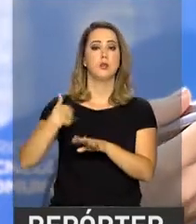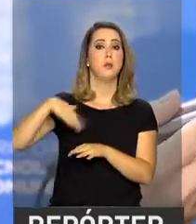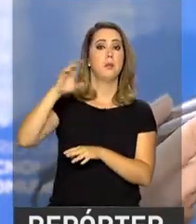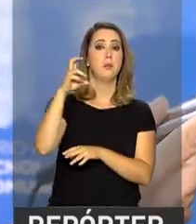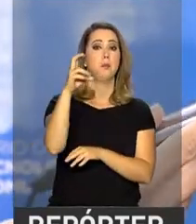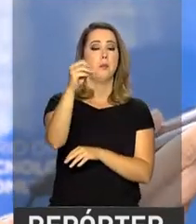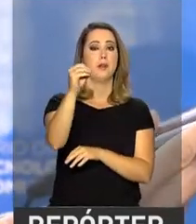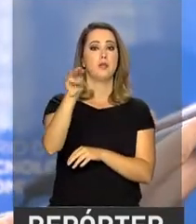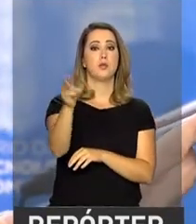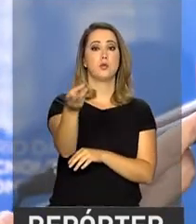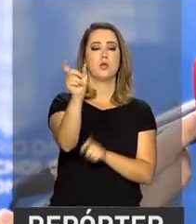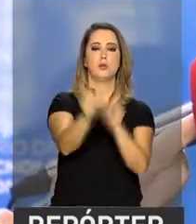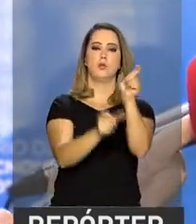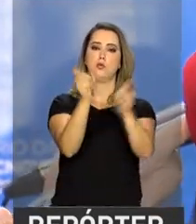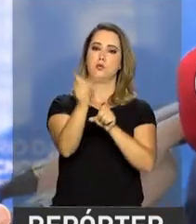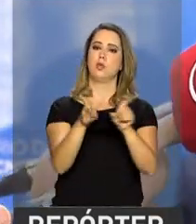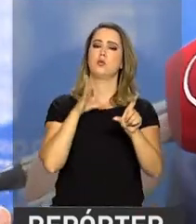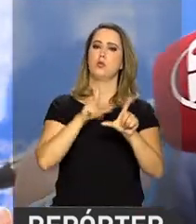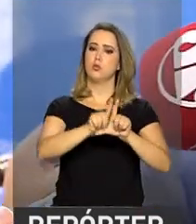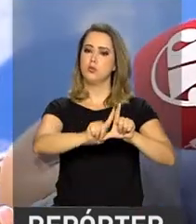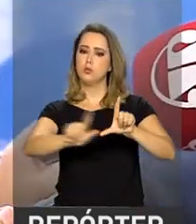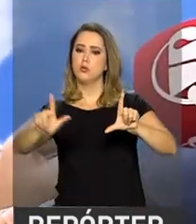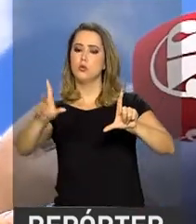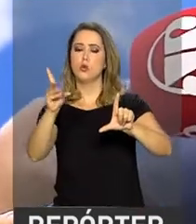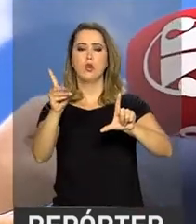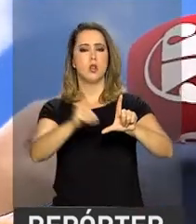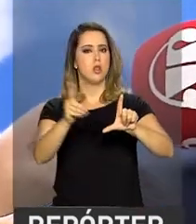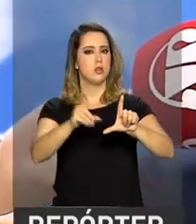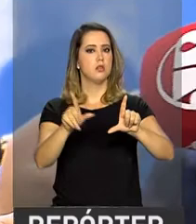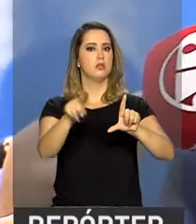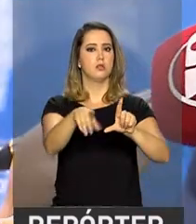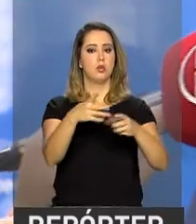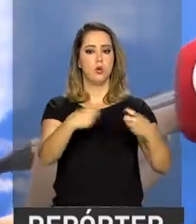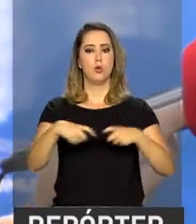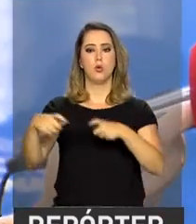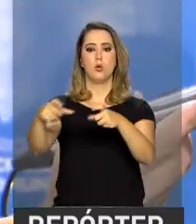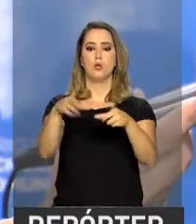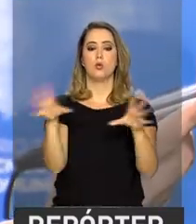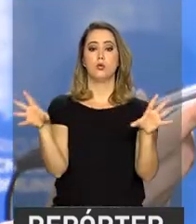de 50 milhões de brasileiros que moram nessas regiões atendidas pelo desligamento.